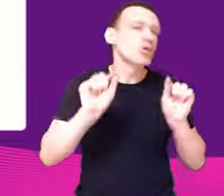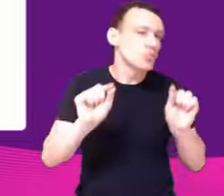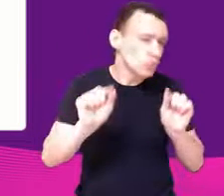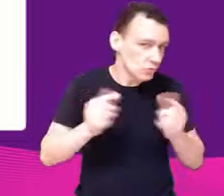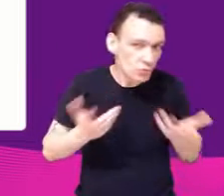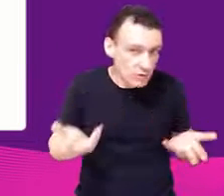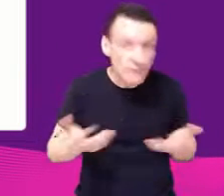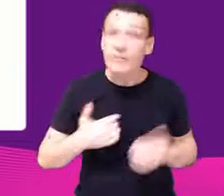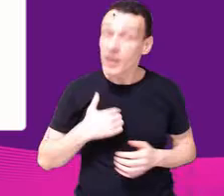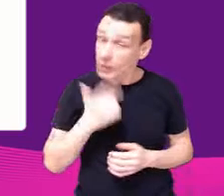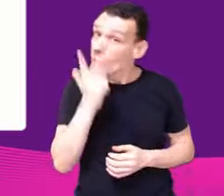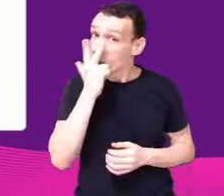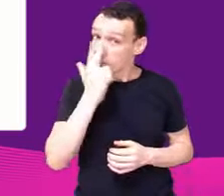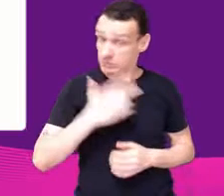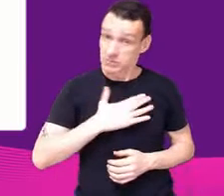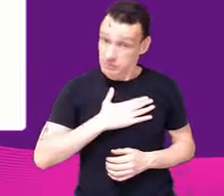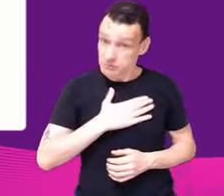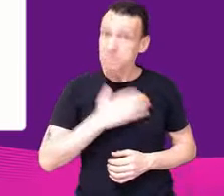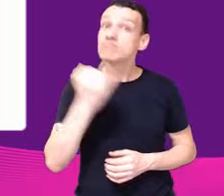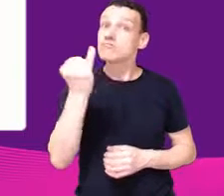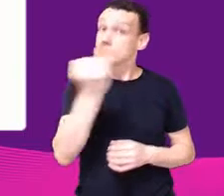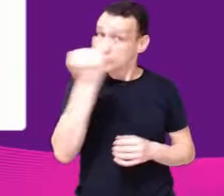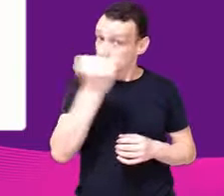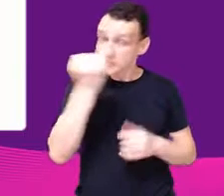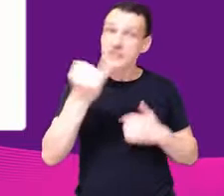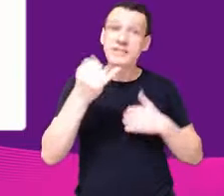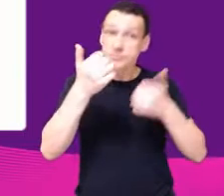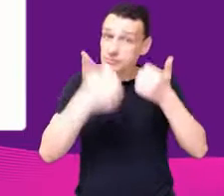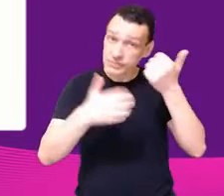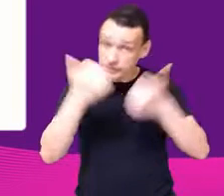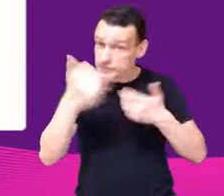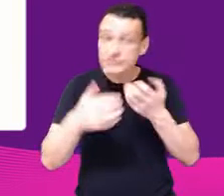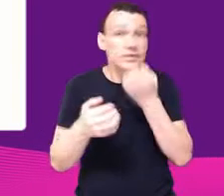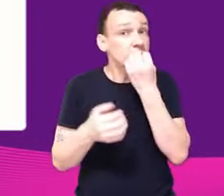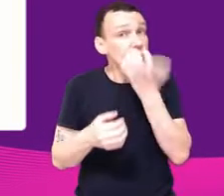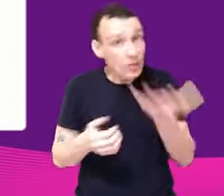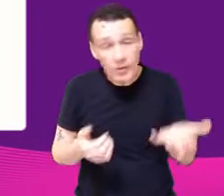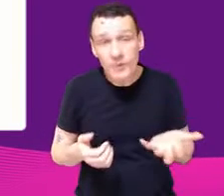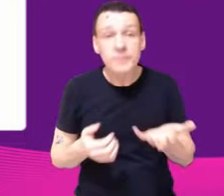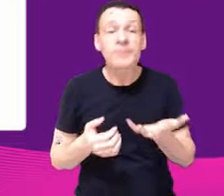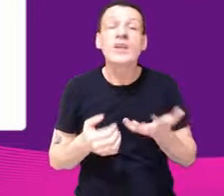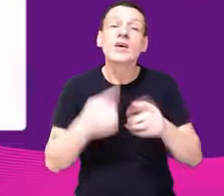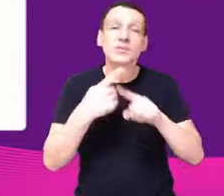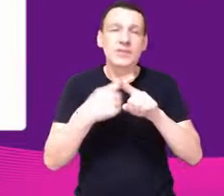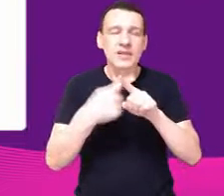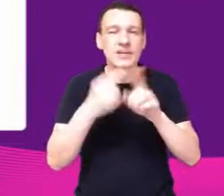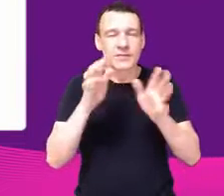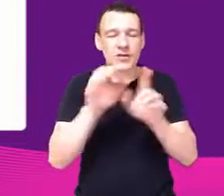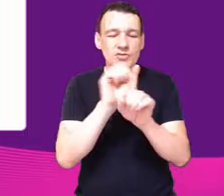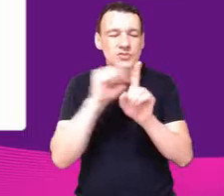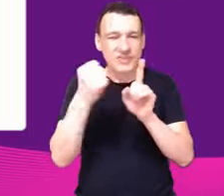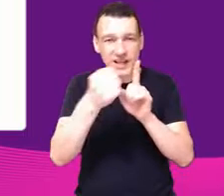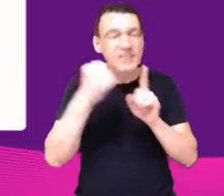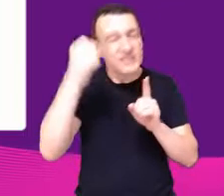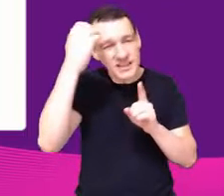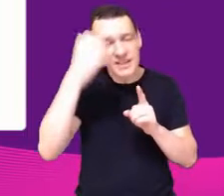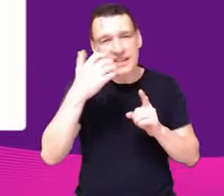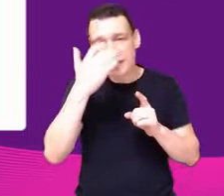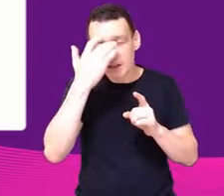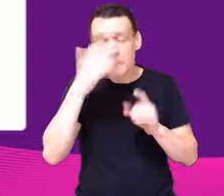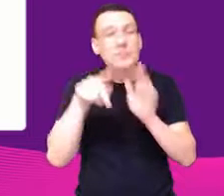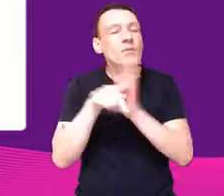pouco nesse tema, né? E é uma iniciativa das 3 grandes sociedades científicas de nefrologia, né? A Sociedade Americana de